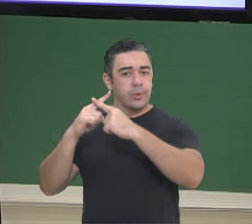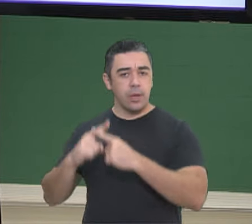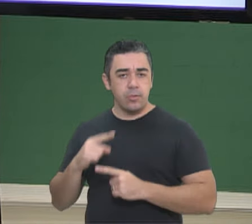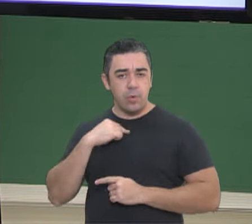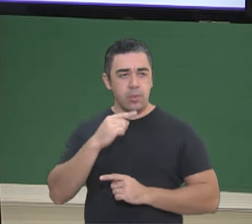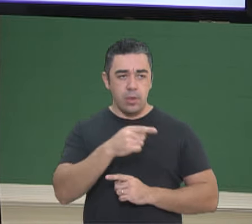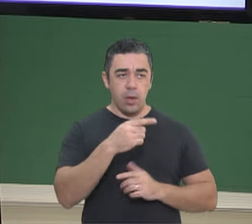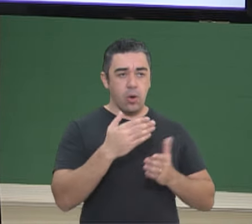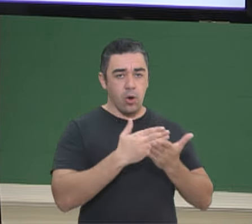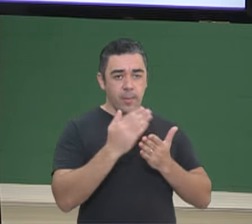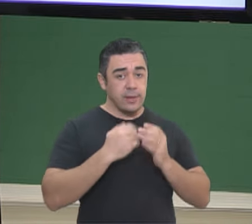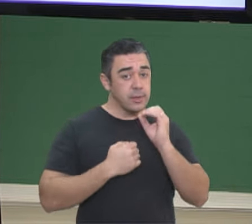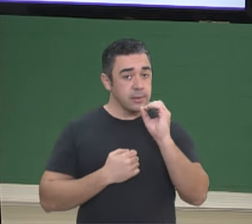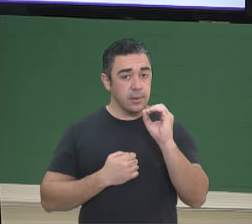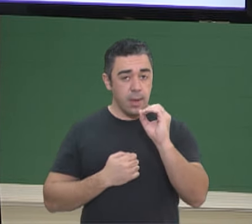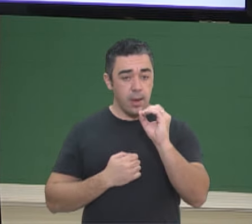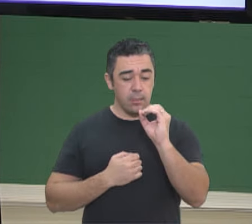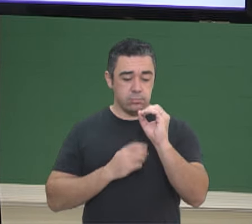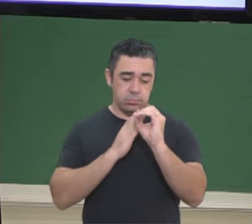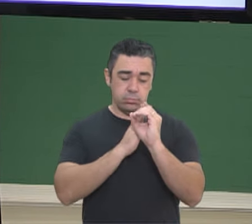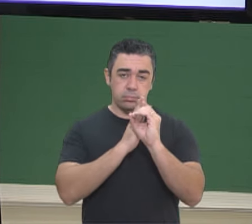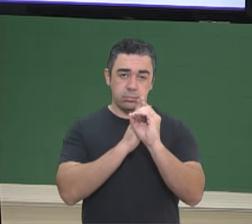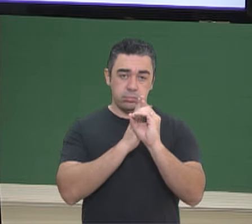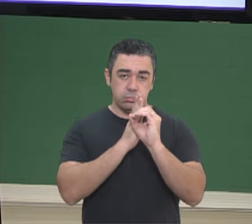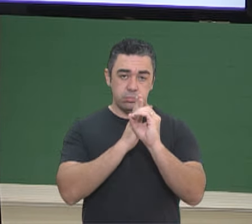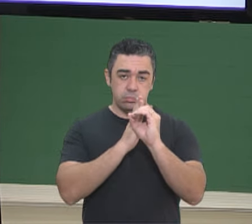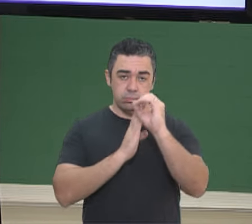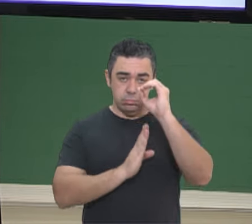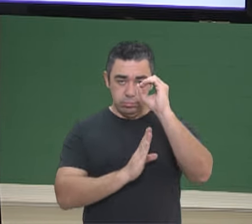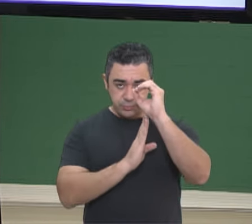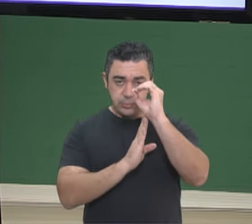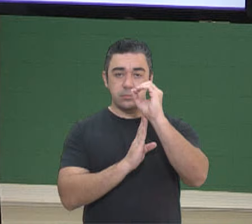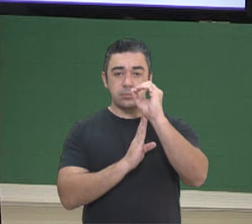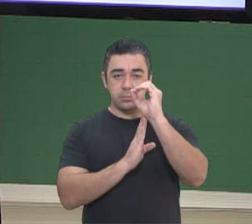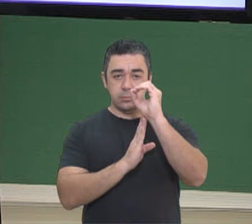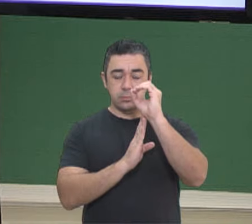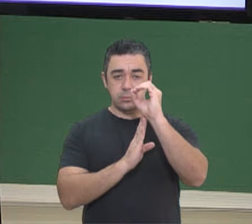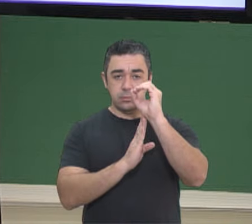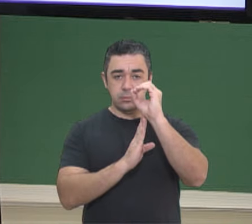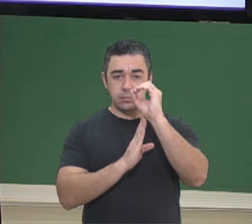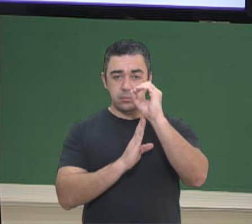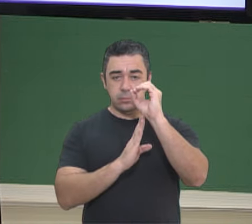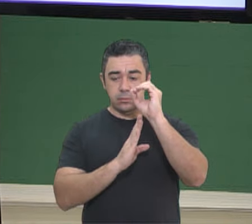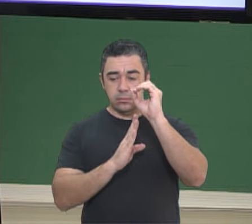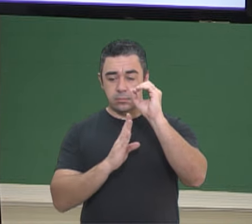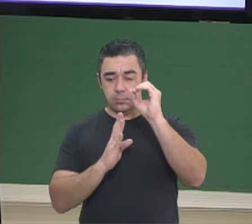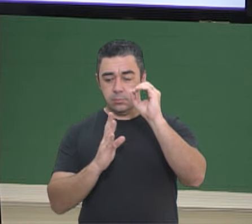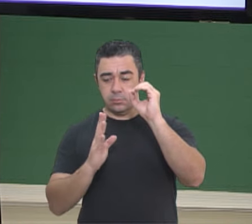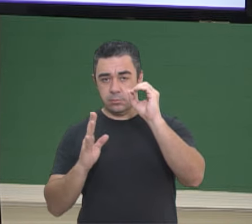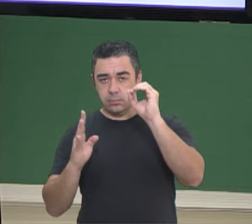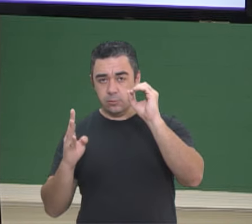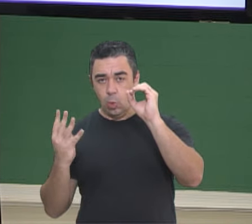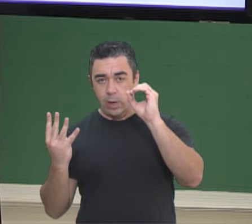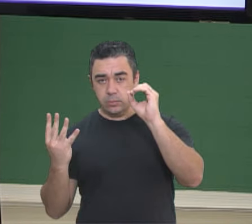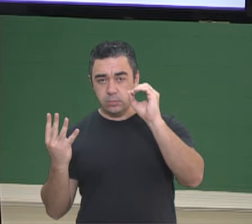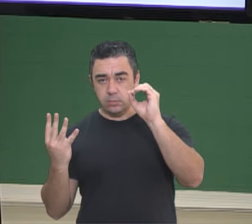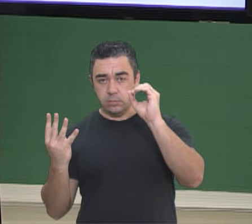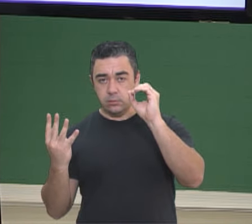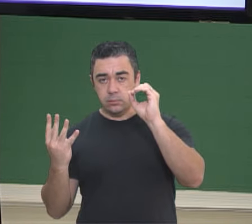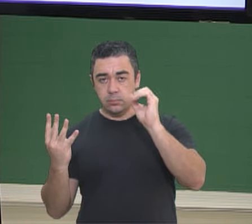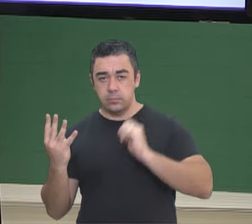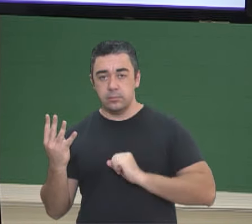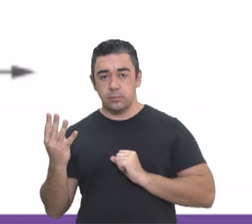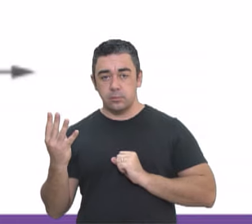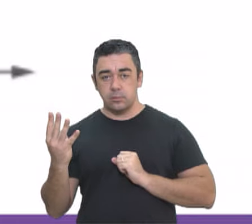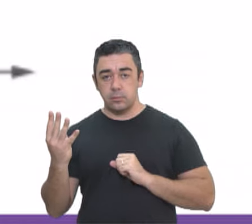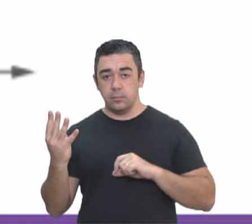Então, começou o campeonato, primeiro turno, perdeu 2 pontos. Segundo turno, perdeu 4 pontos. Como é que vai ficar essa